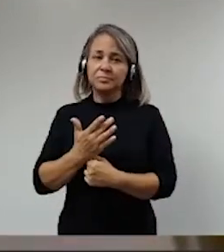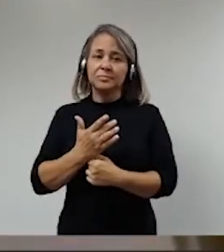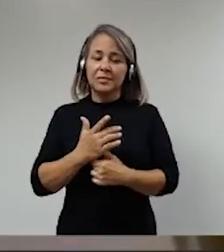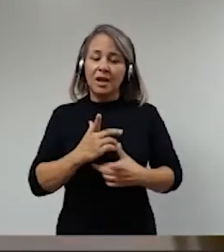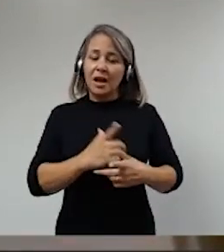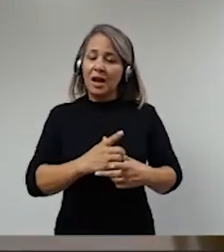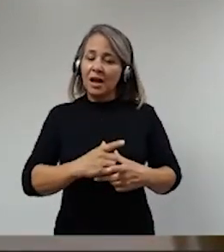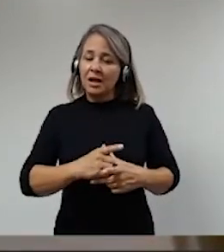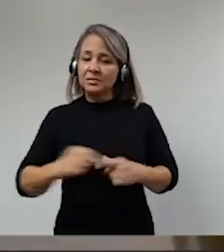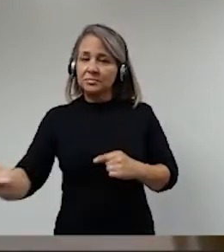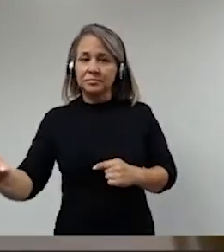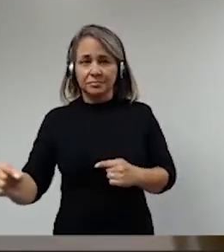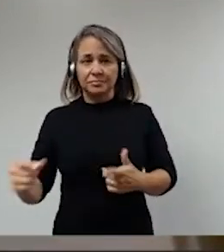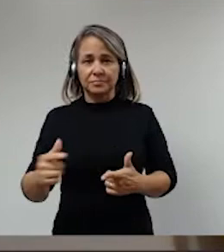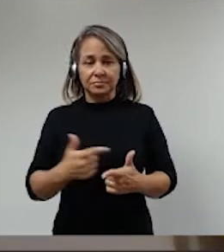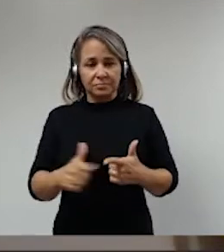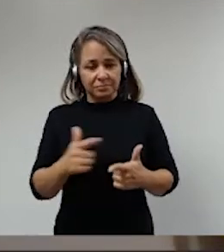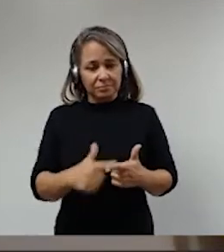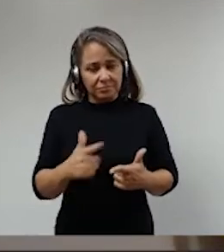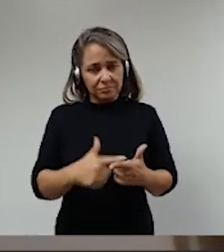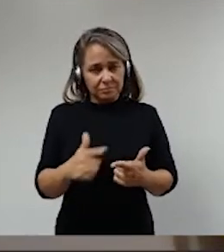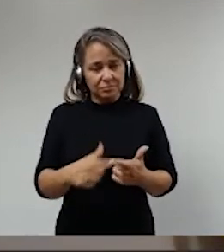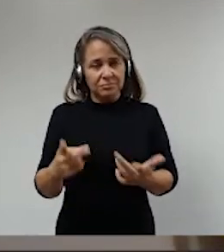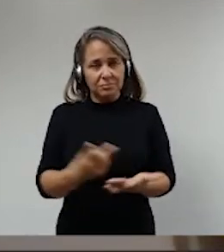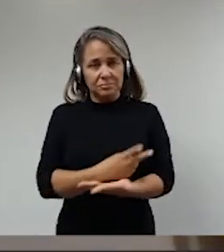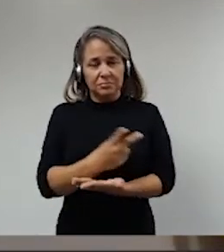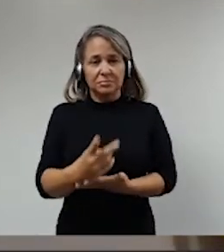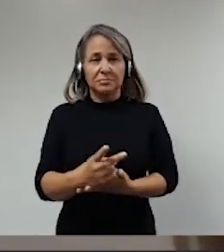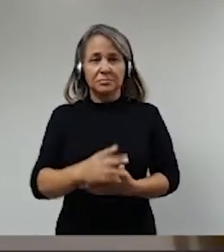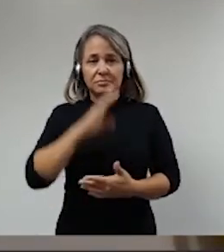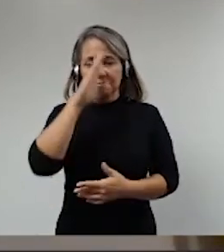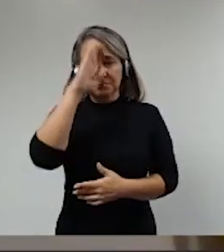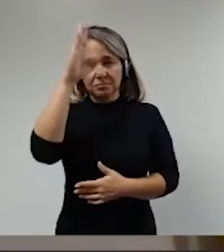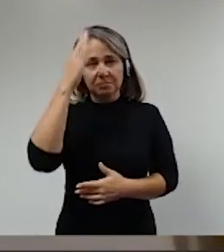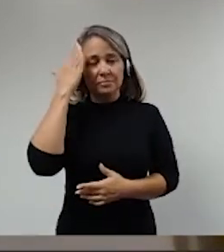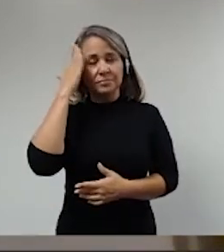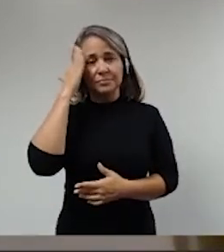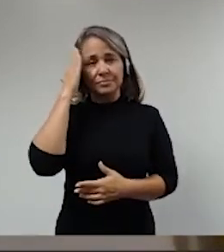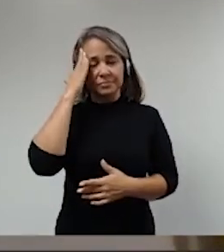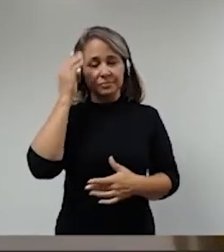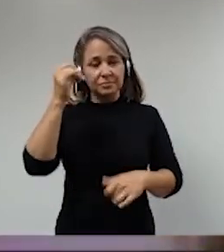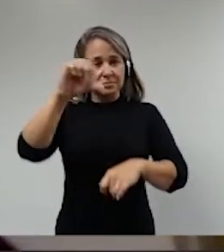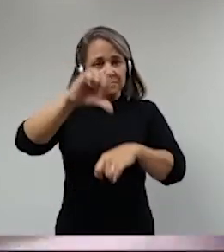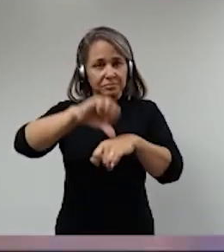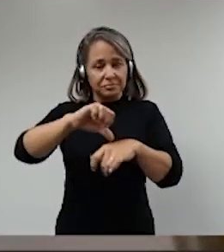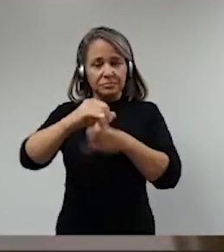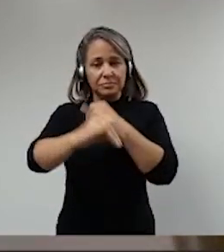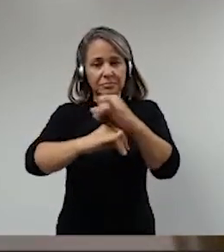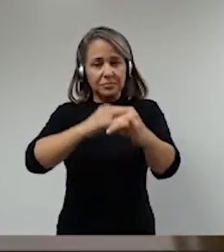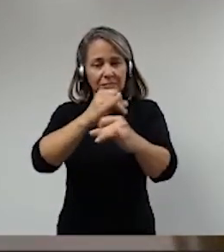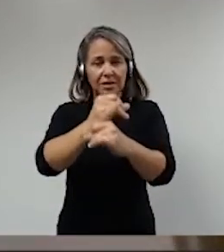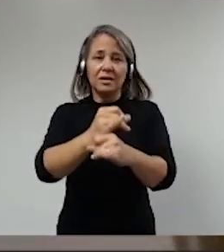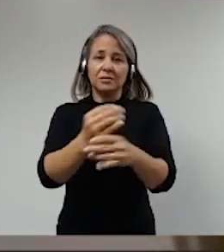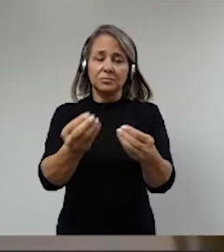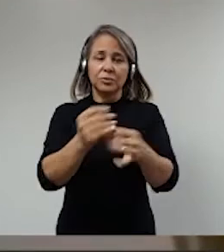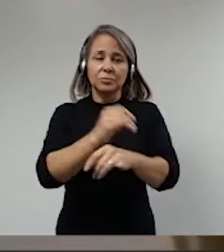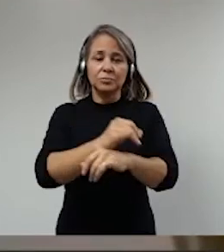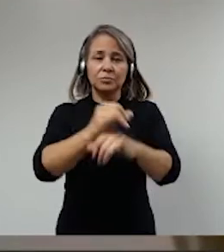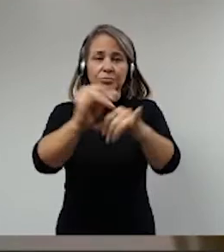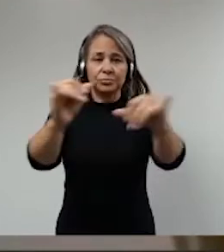sair desse estado, né, principalmente considerando a centralidade que a internet, enfim, que os meios de